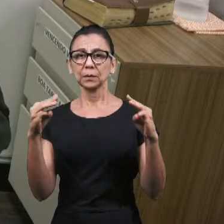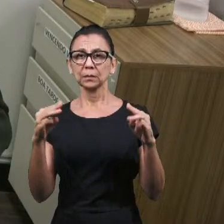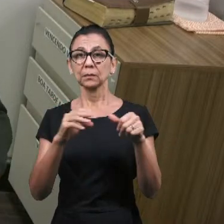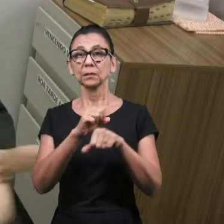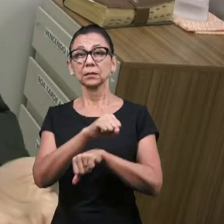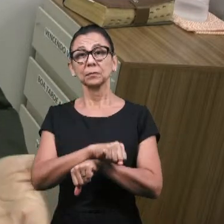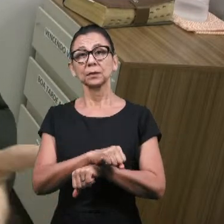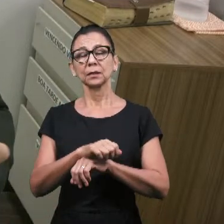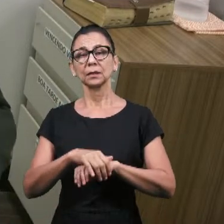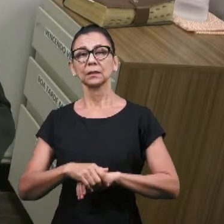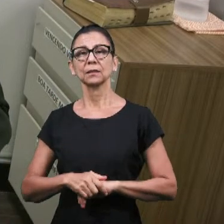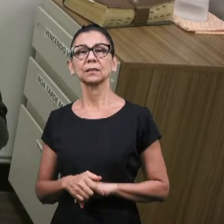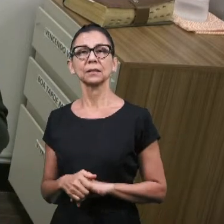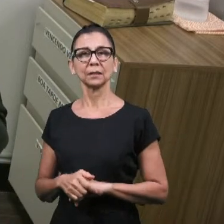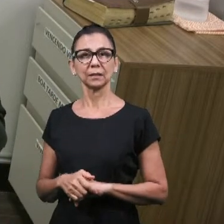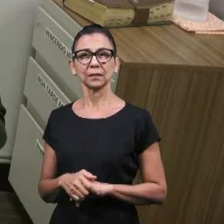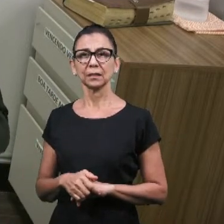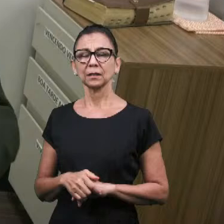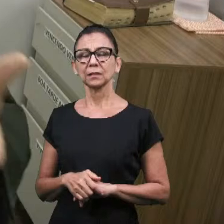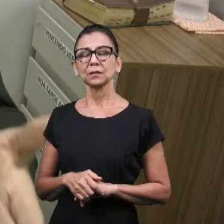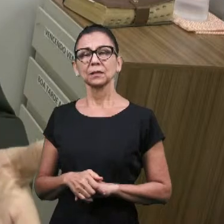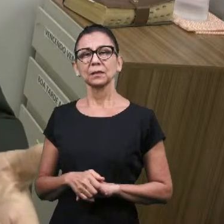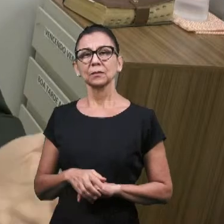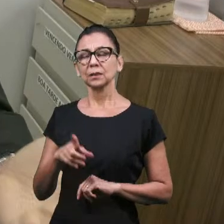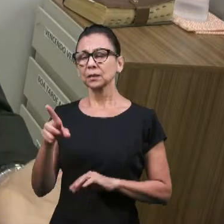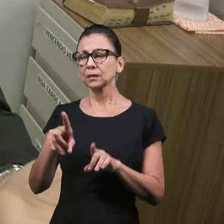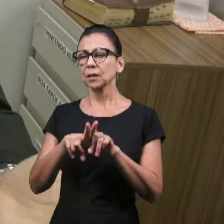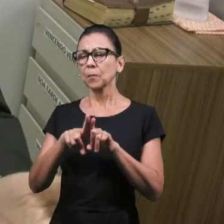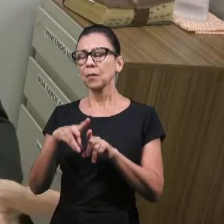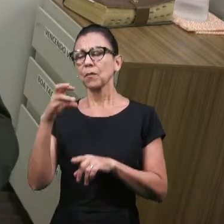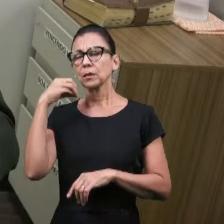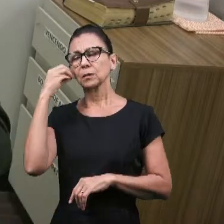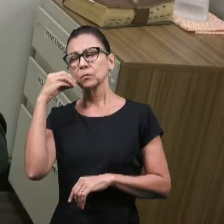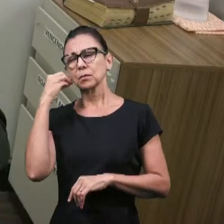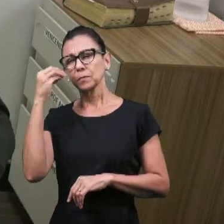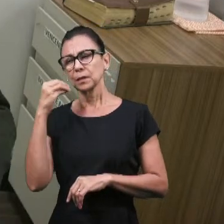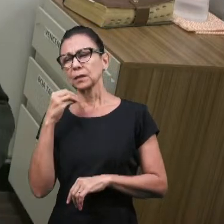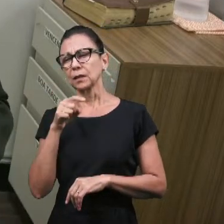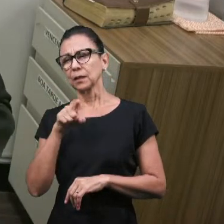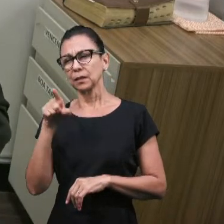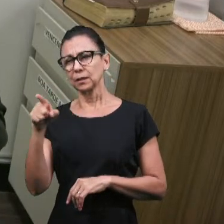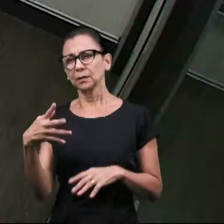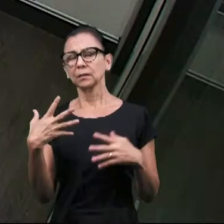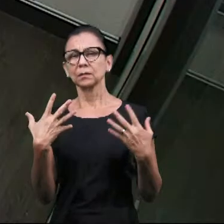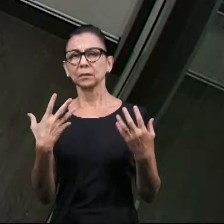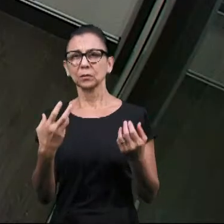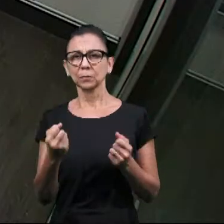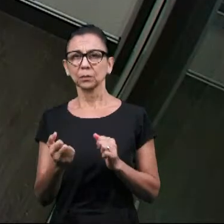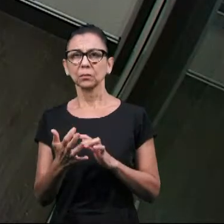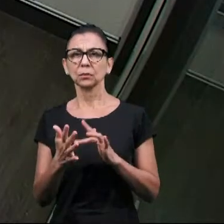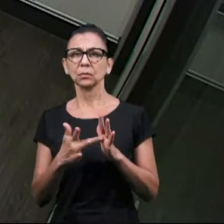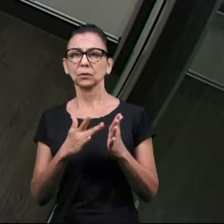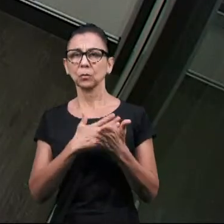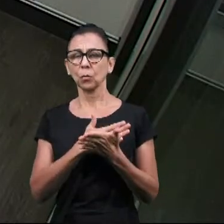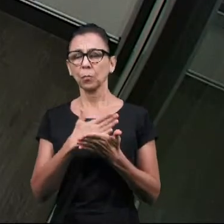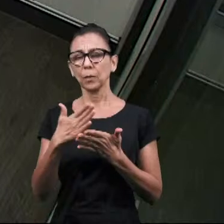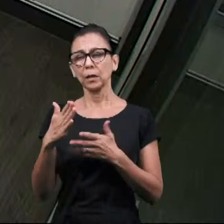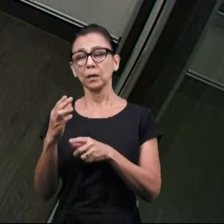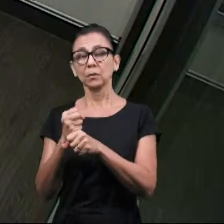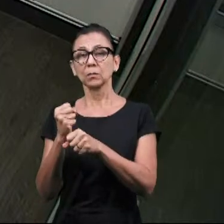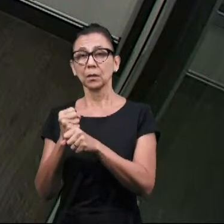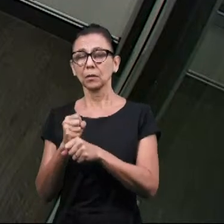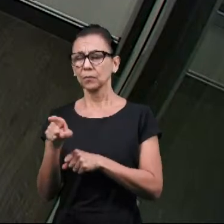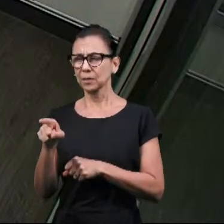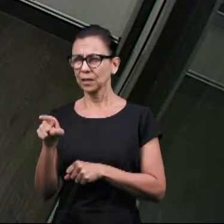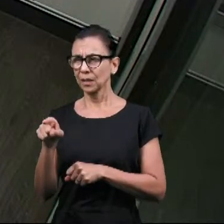nós que falamos agora aqui dessa conversão do Senhor Inclusive o seu era jovem né vê a participação de muitos jovens lá foi